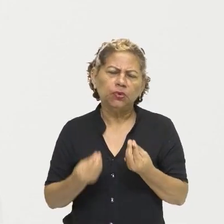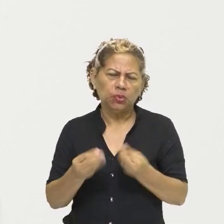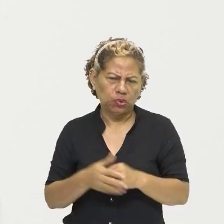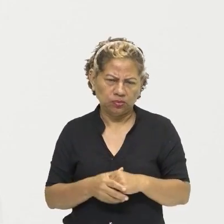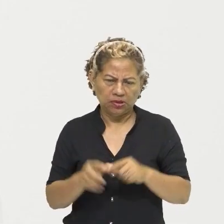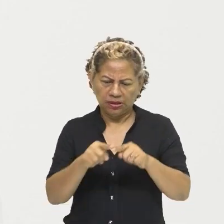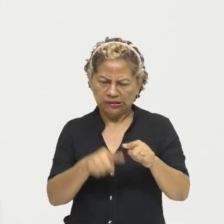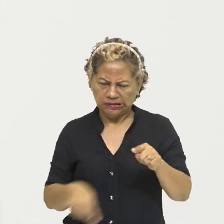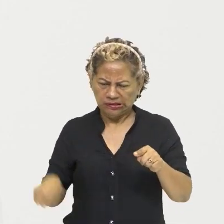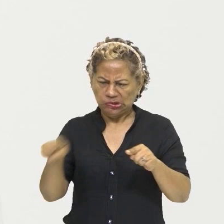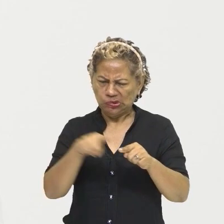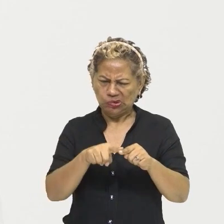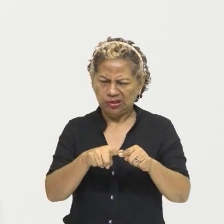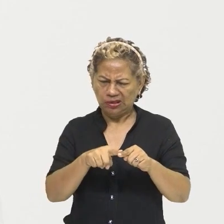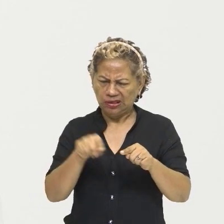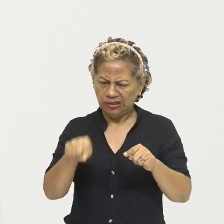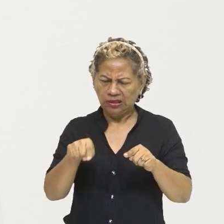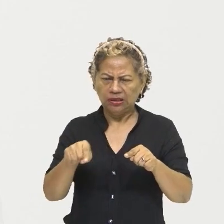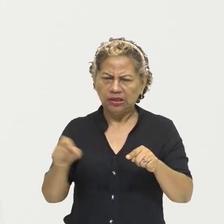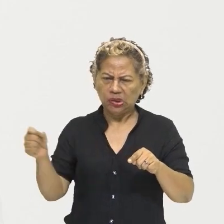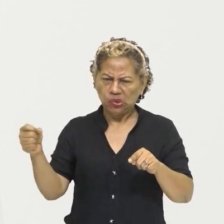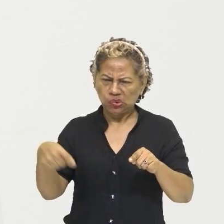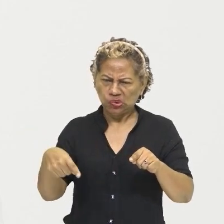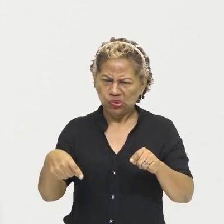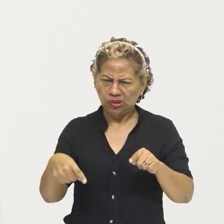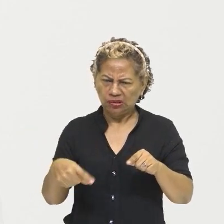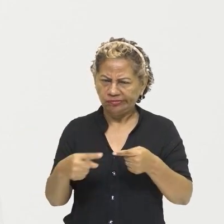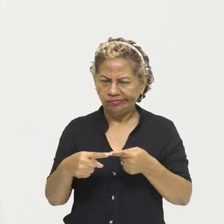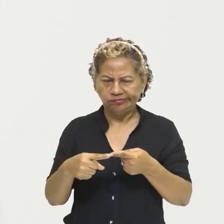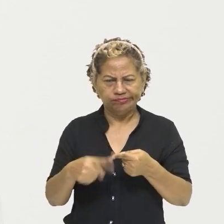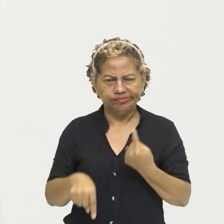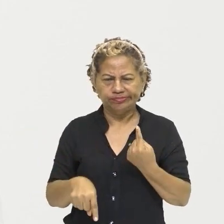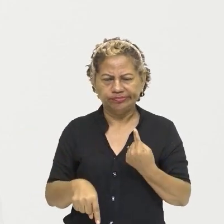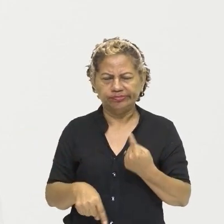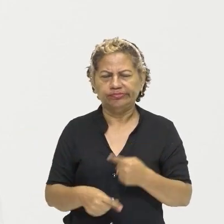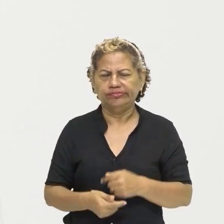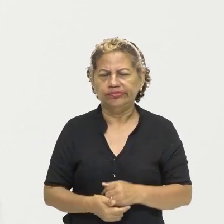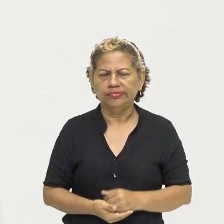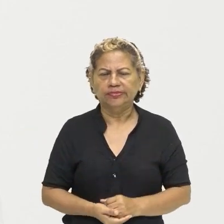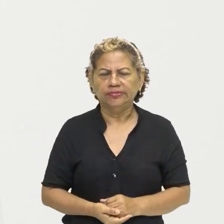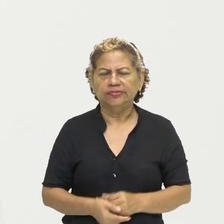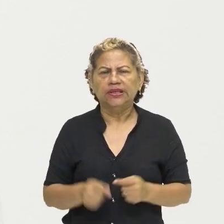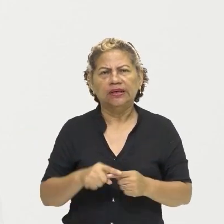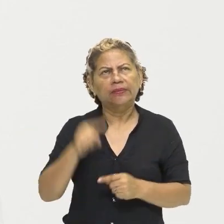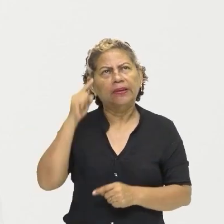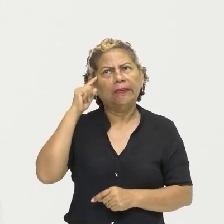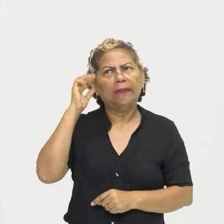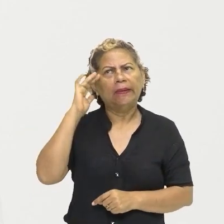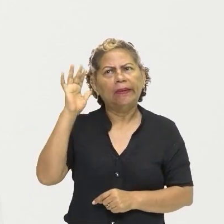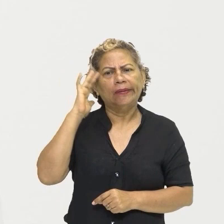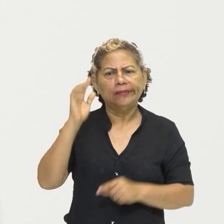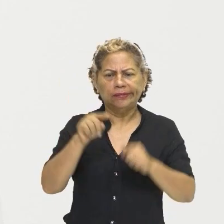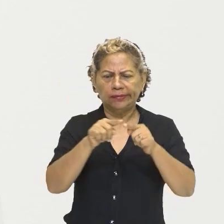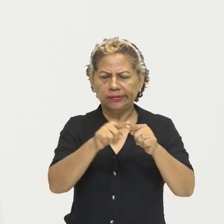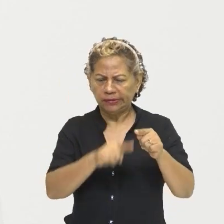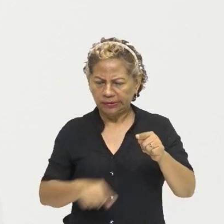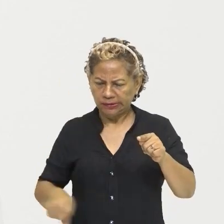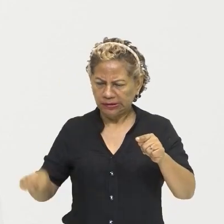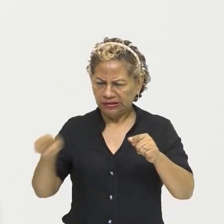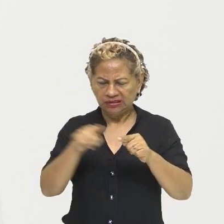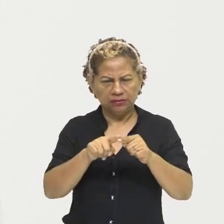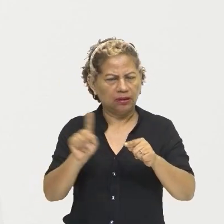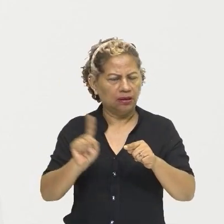centro, isso aqui está nos fazendo pensar que esse circular se refere a uma